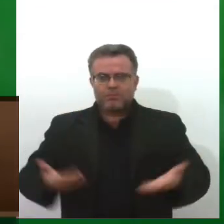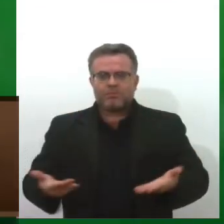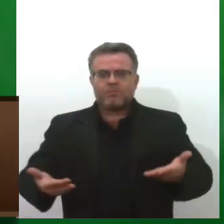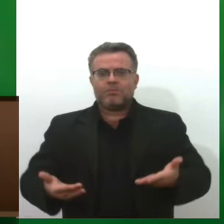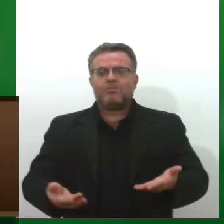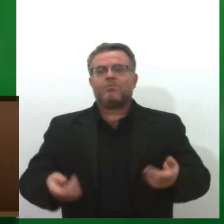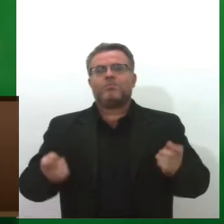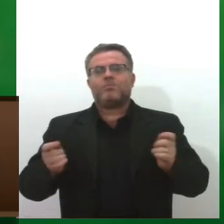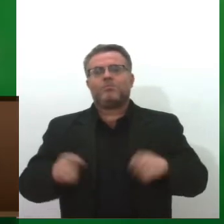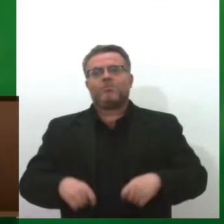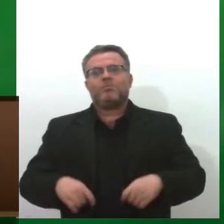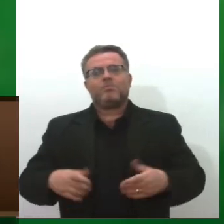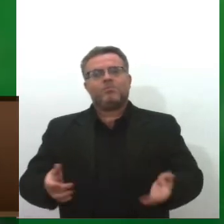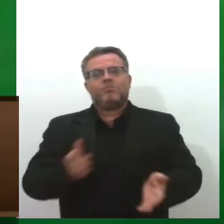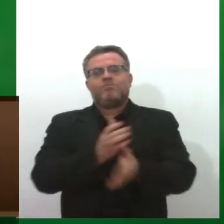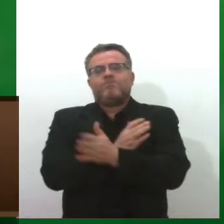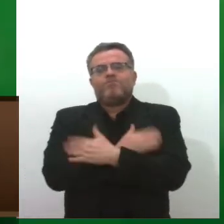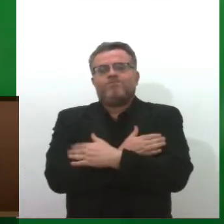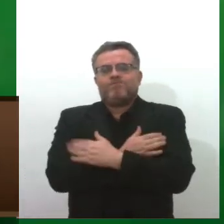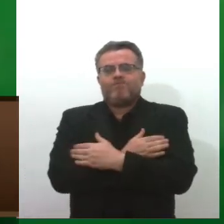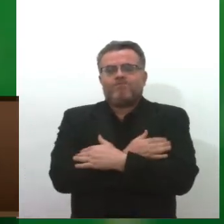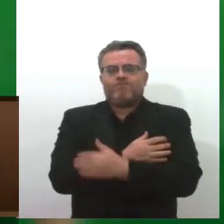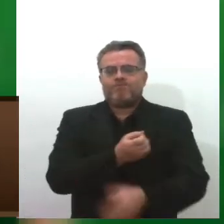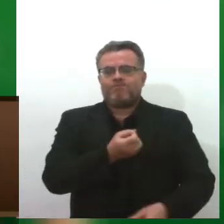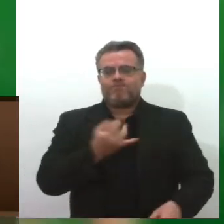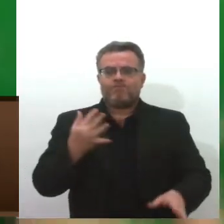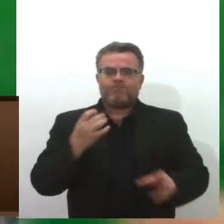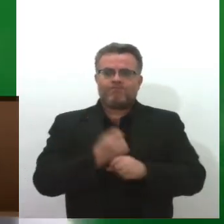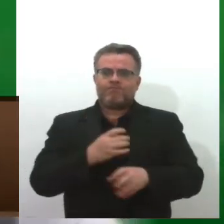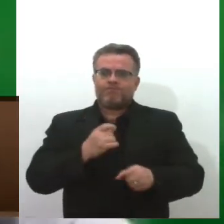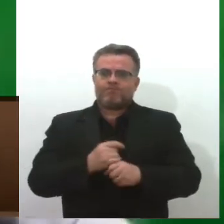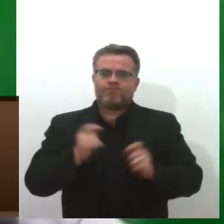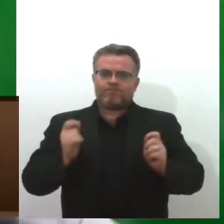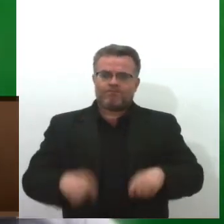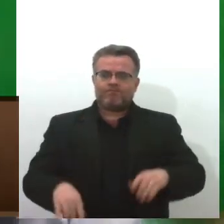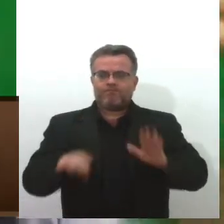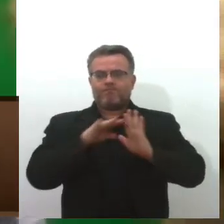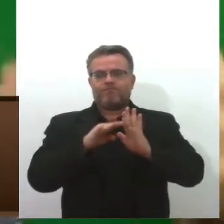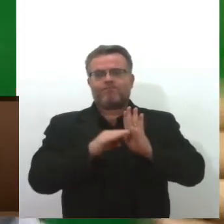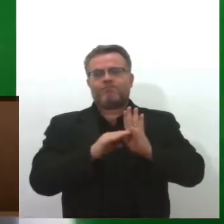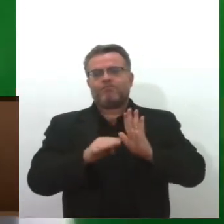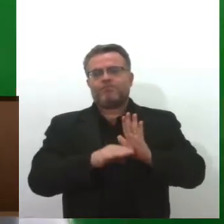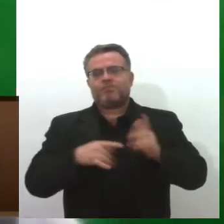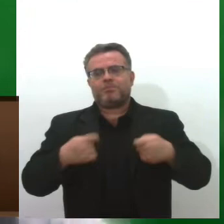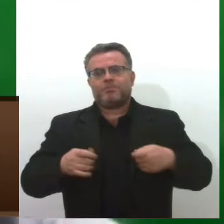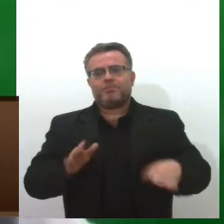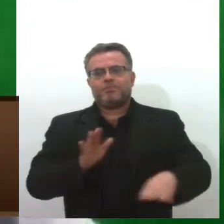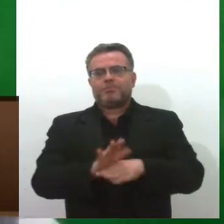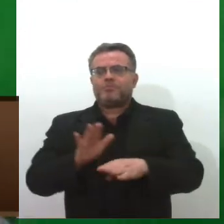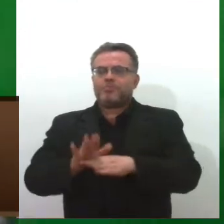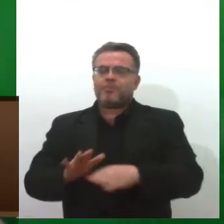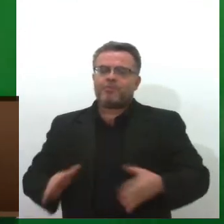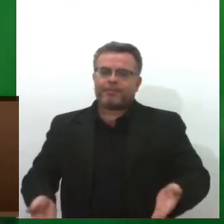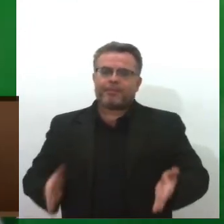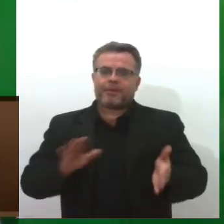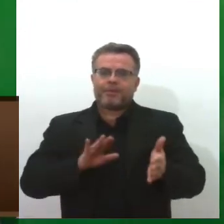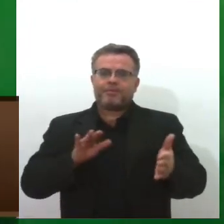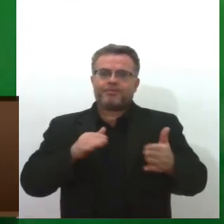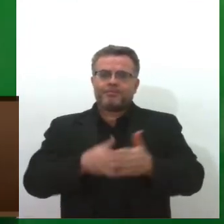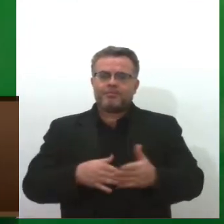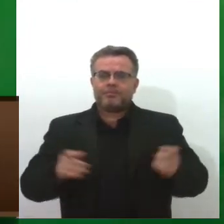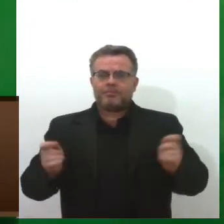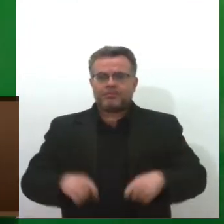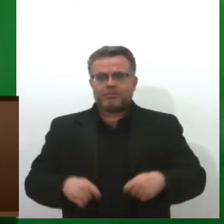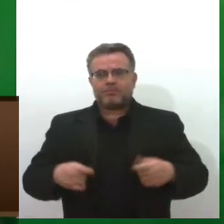taxa de desemprego, onde você não consegue ter um programa que ele tenha um período tão extenso como é